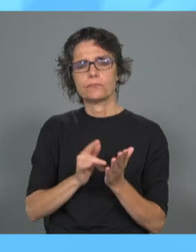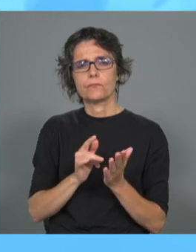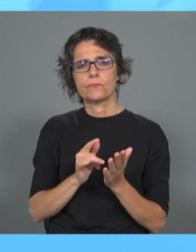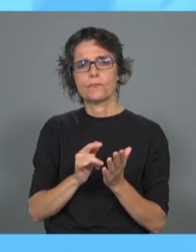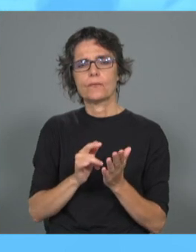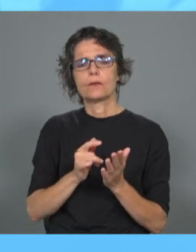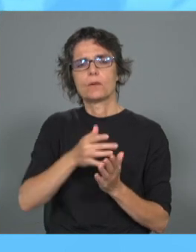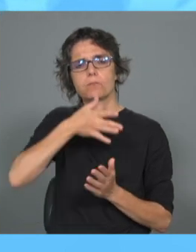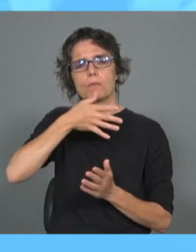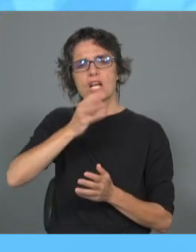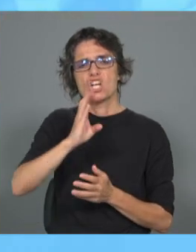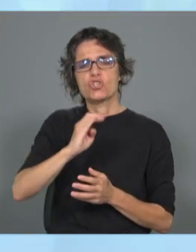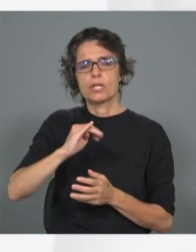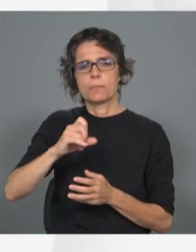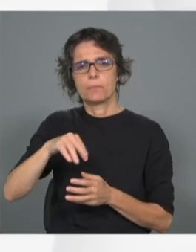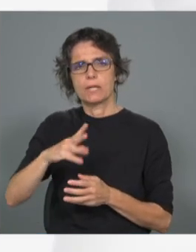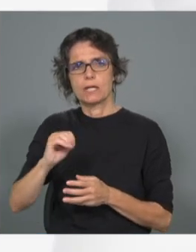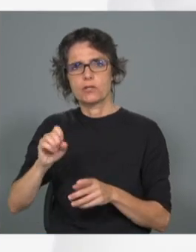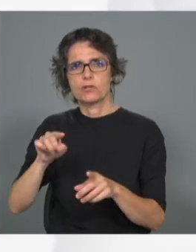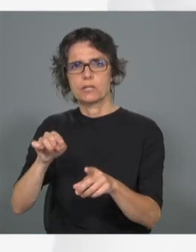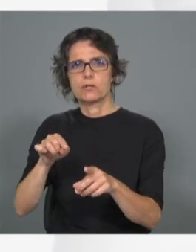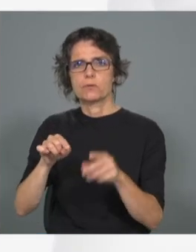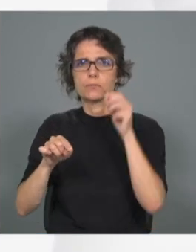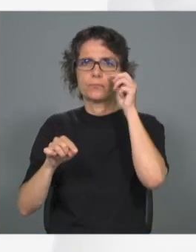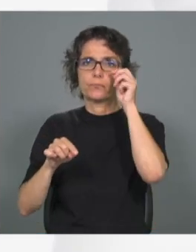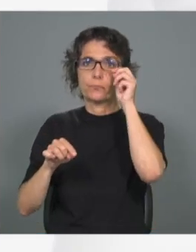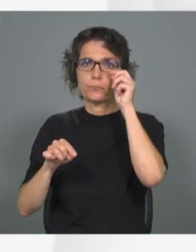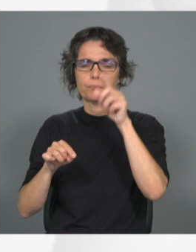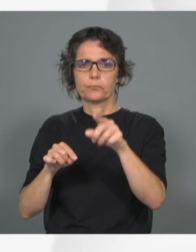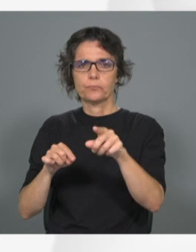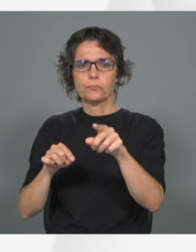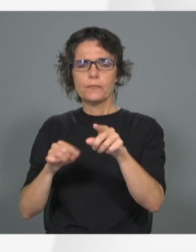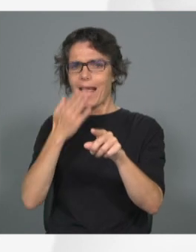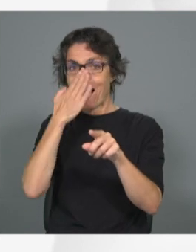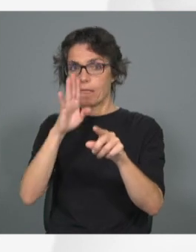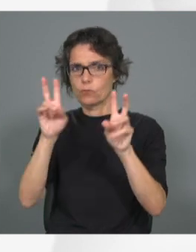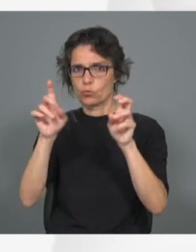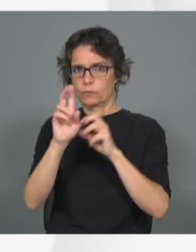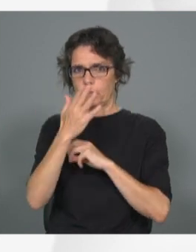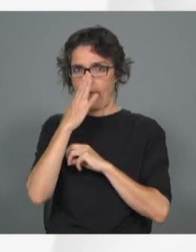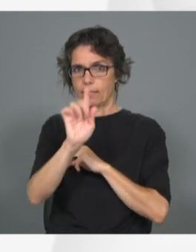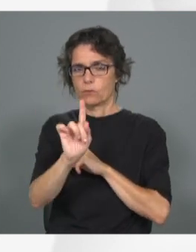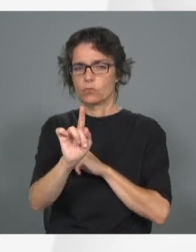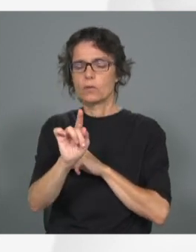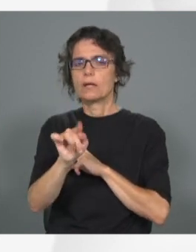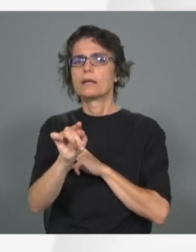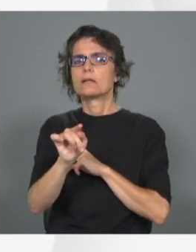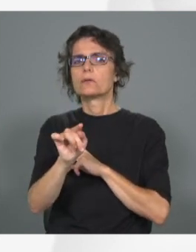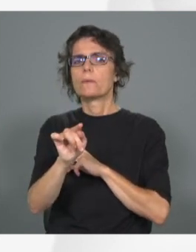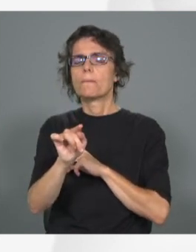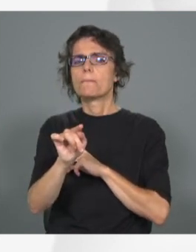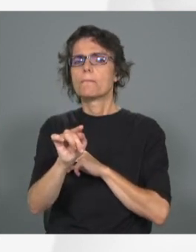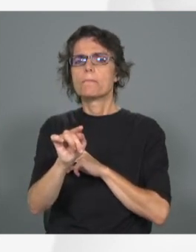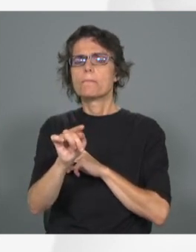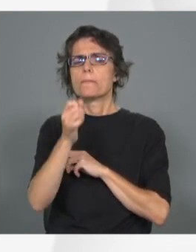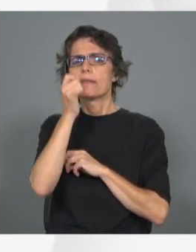Jeremias. Voltamos aqui um bocadinho a esta questão da atitude, não é? E o profeta é aquele que tem que